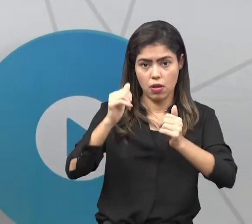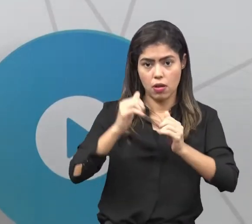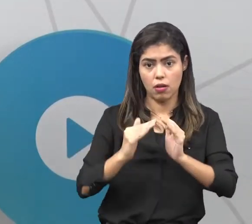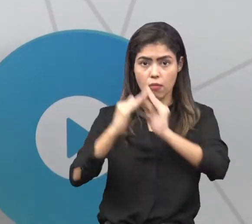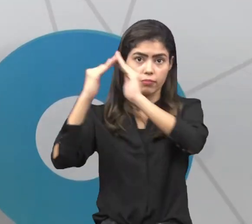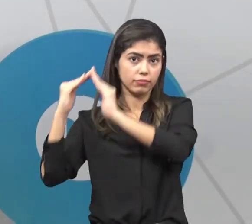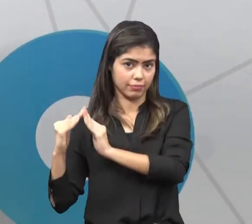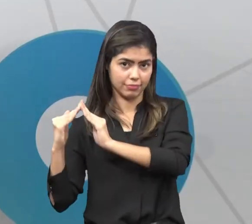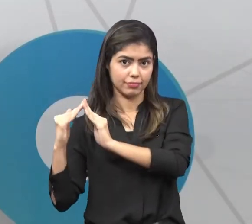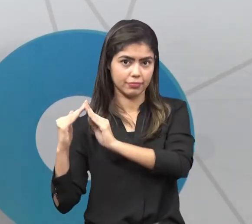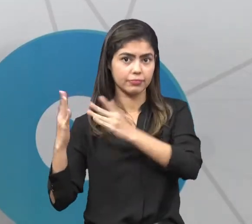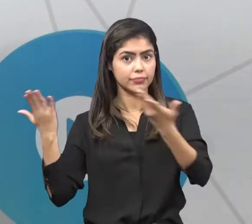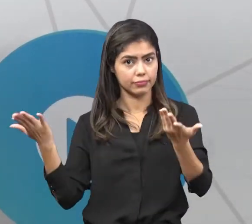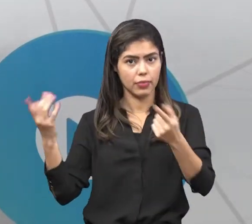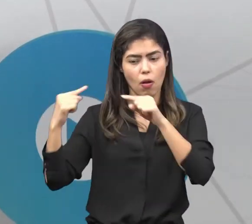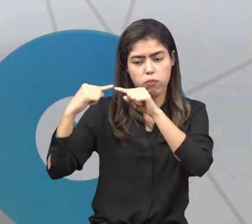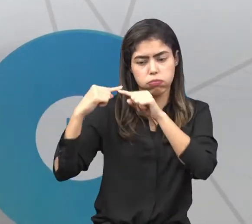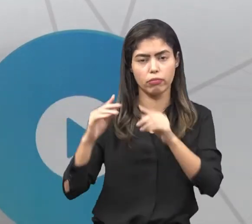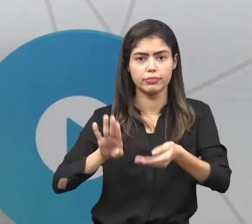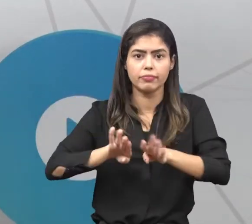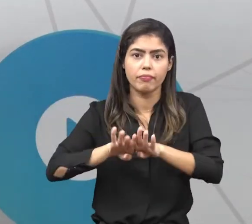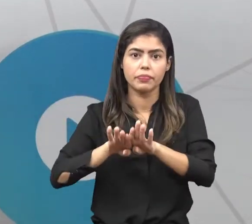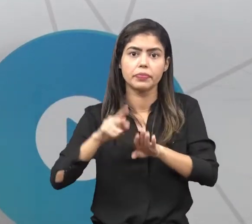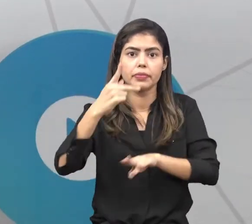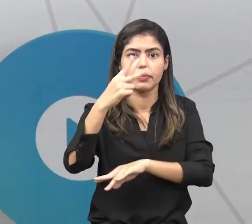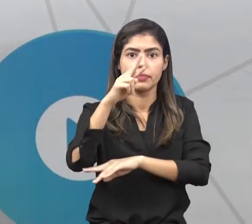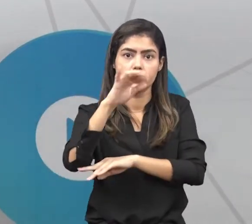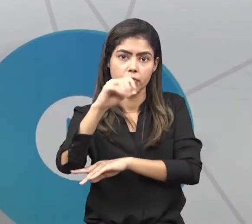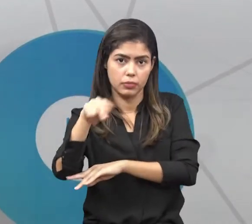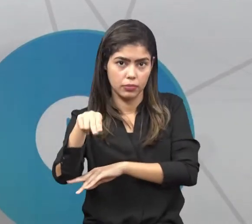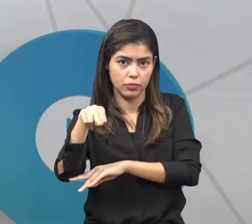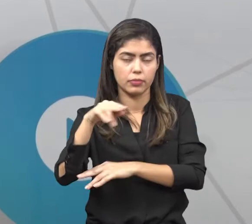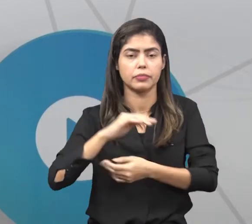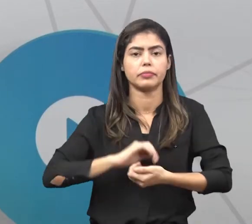mim. Entendeu? É assim que funcionam os pronomes relativos.